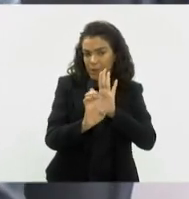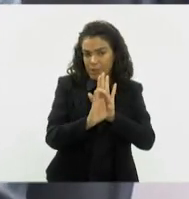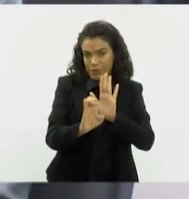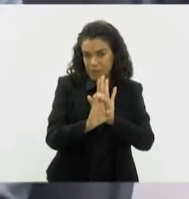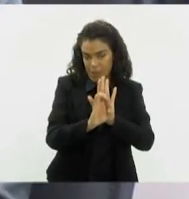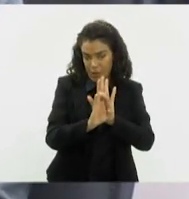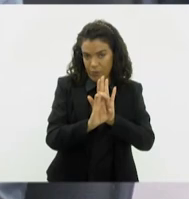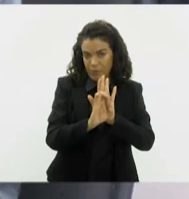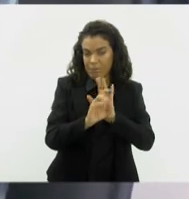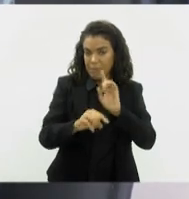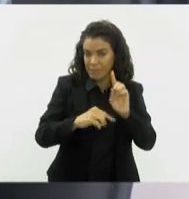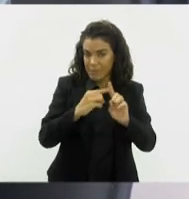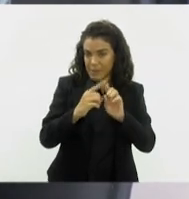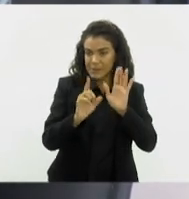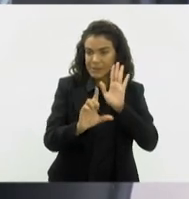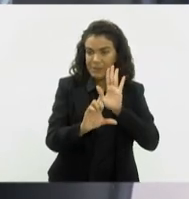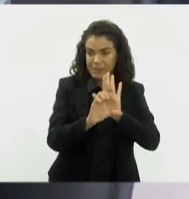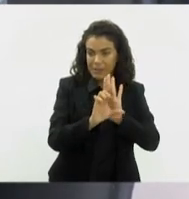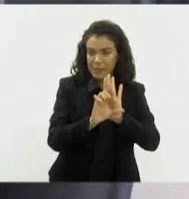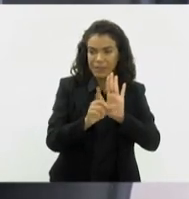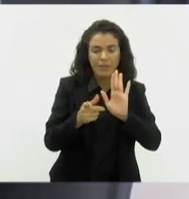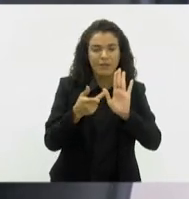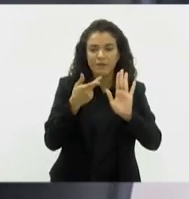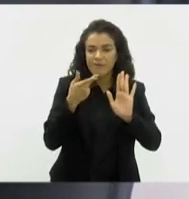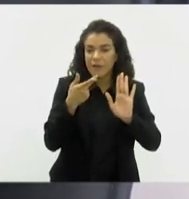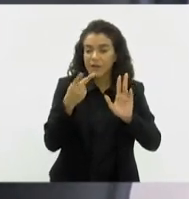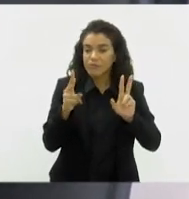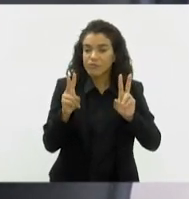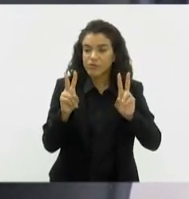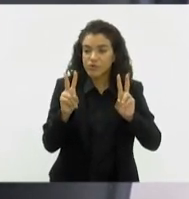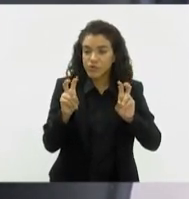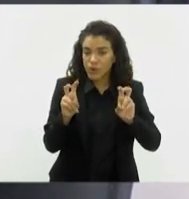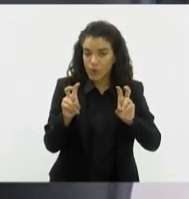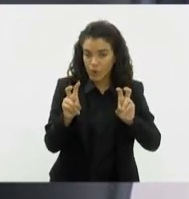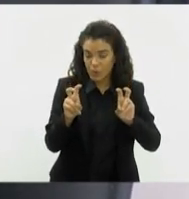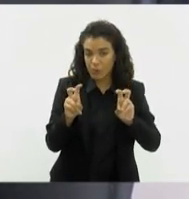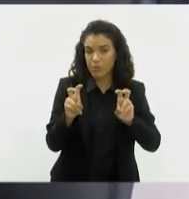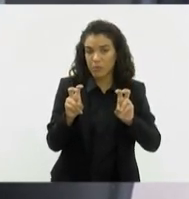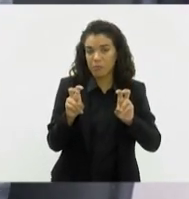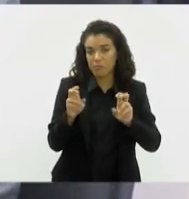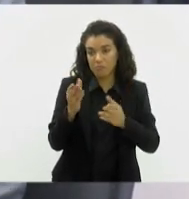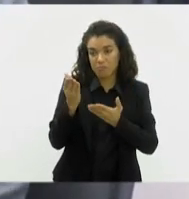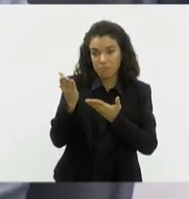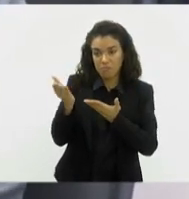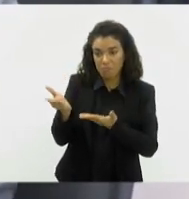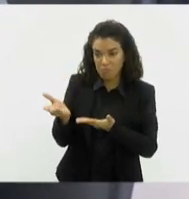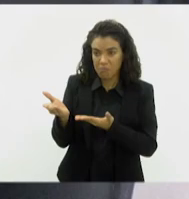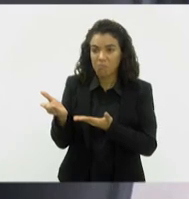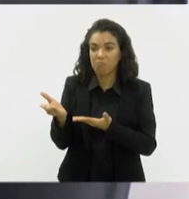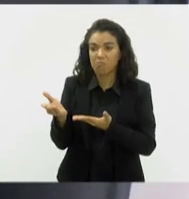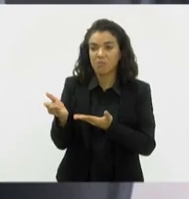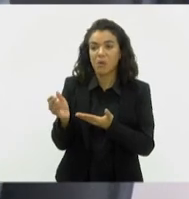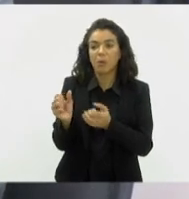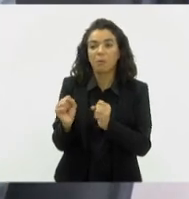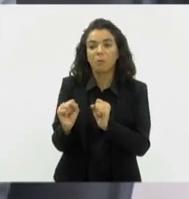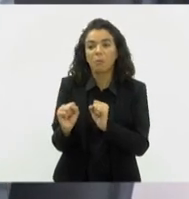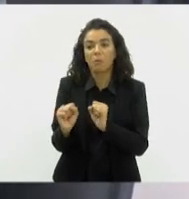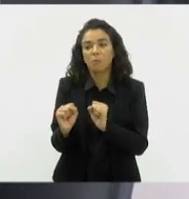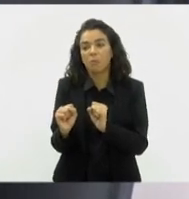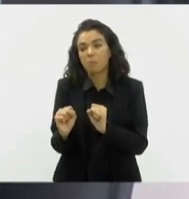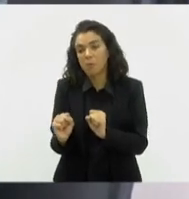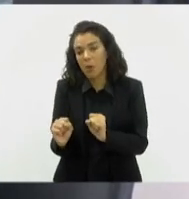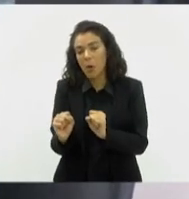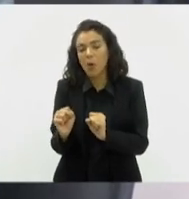na lei. Aqui fala, pressuponho que o indivíduo pode até